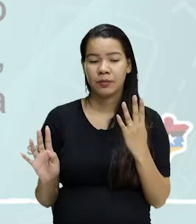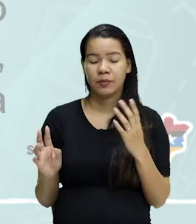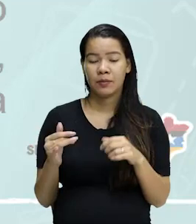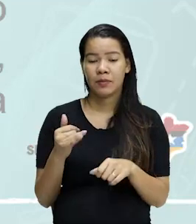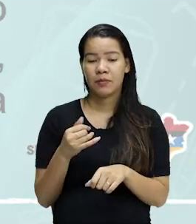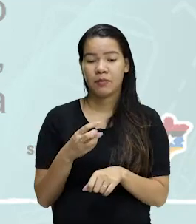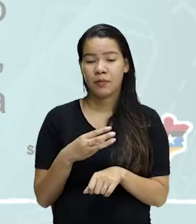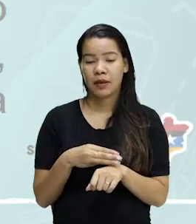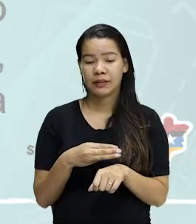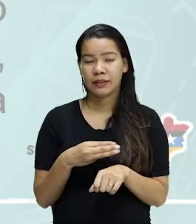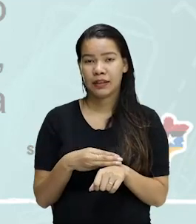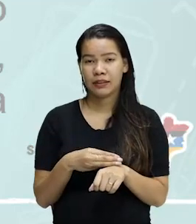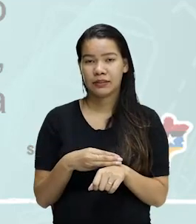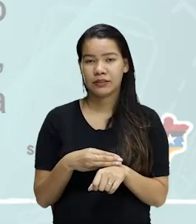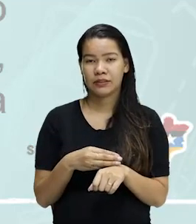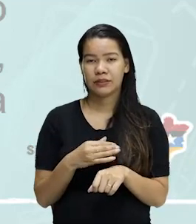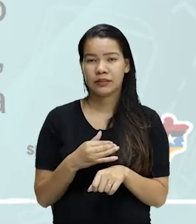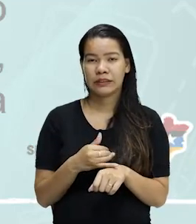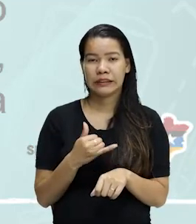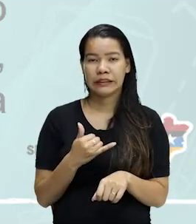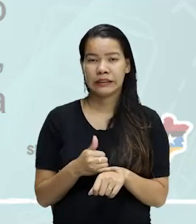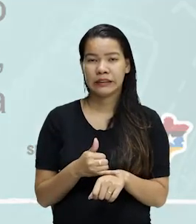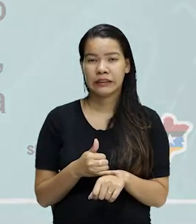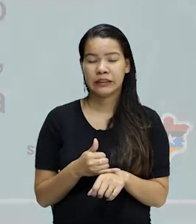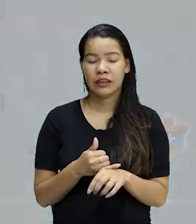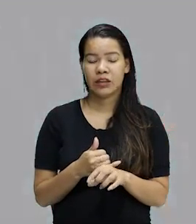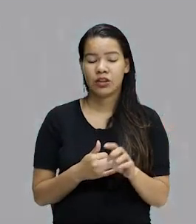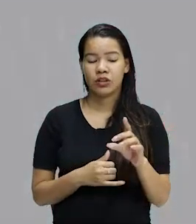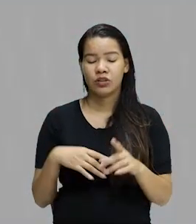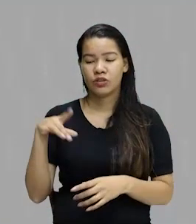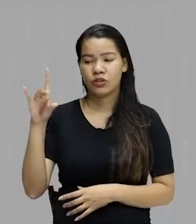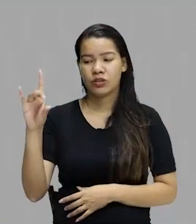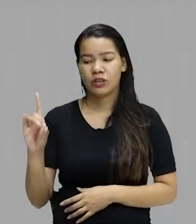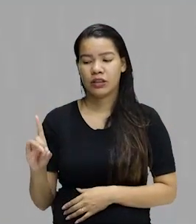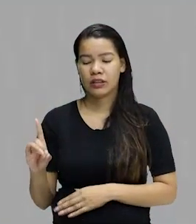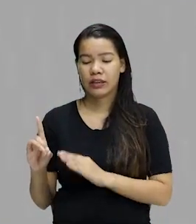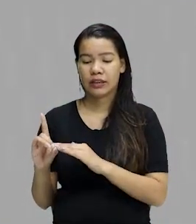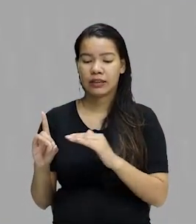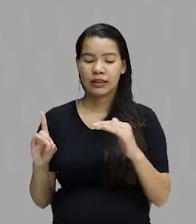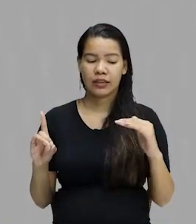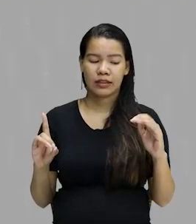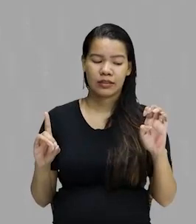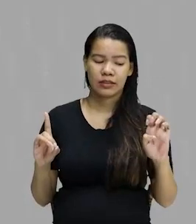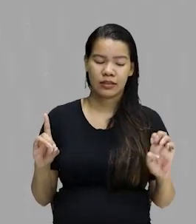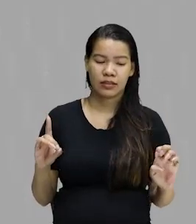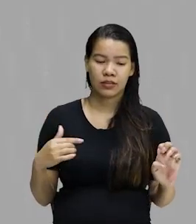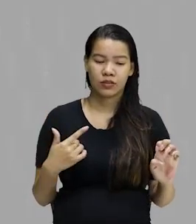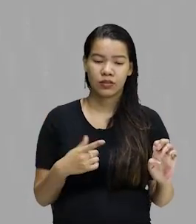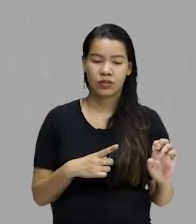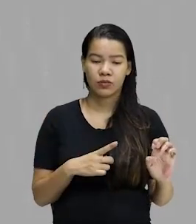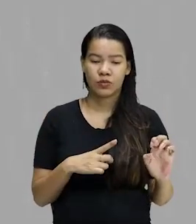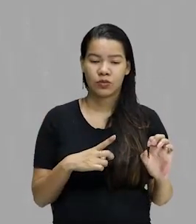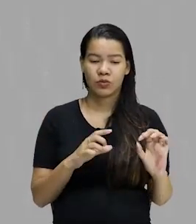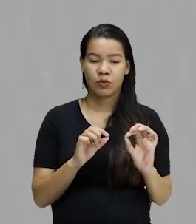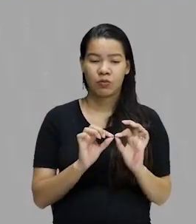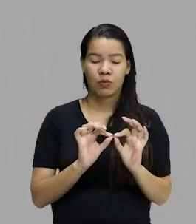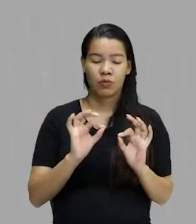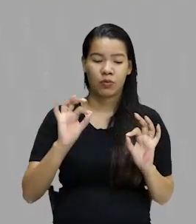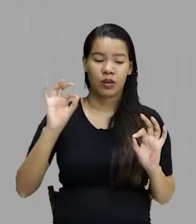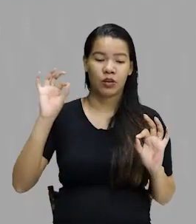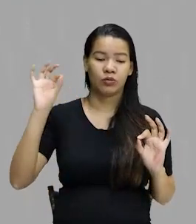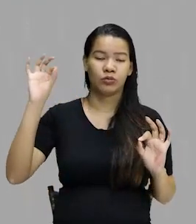Da direita para a esquerda, né, nós temos o aumento da reatividade ou então